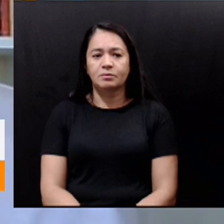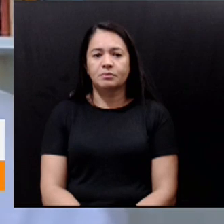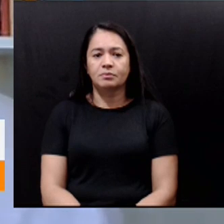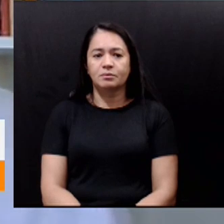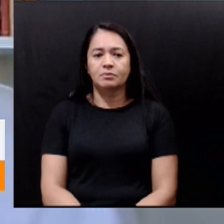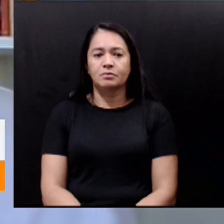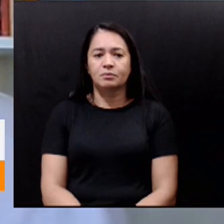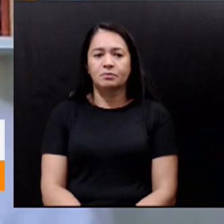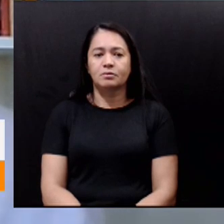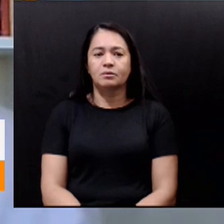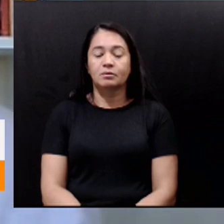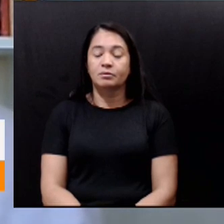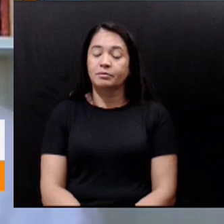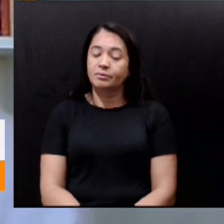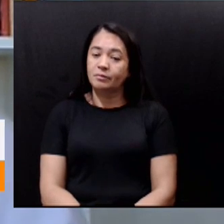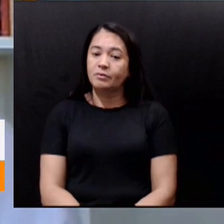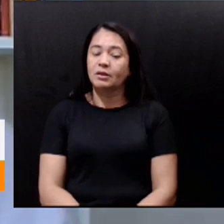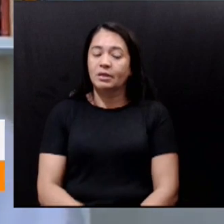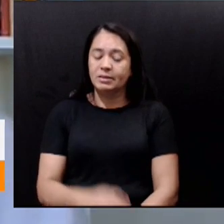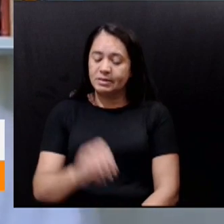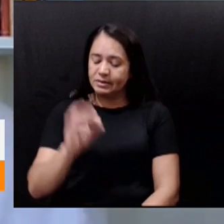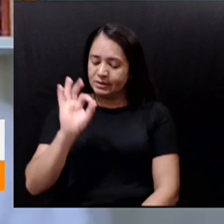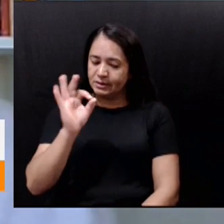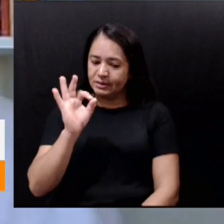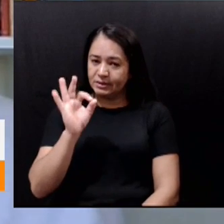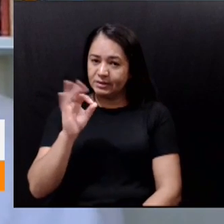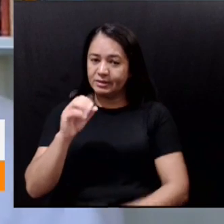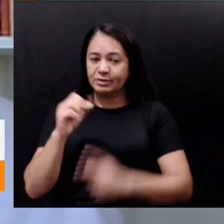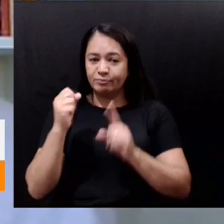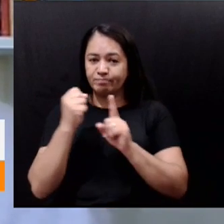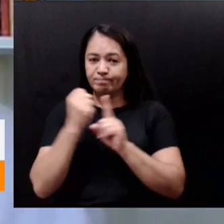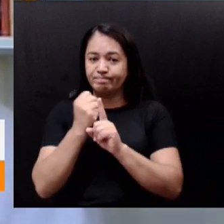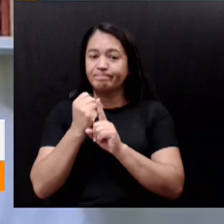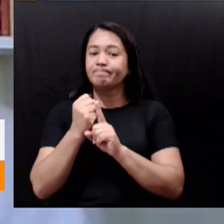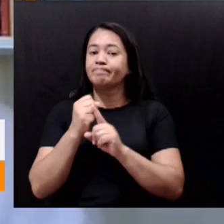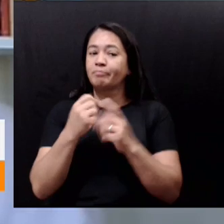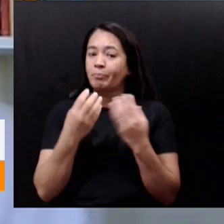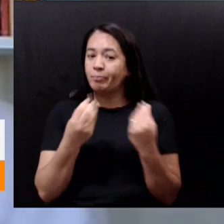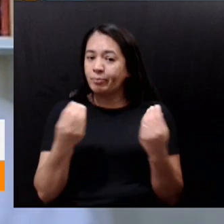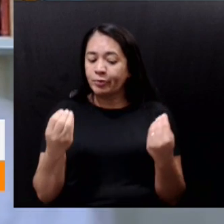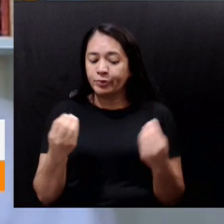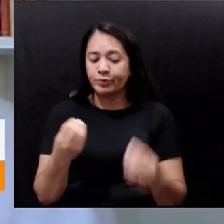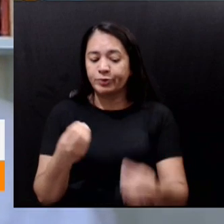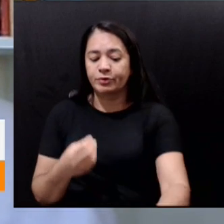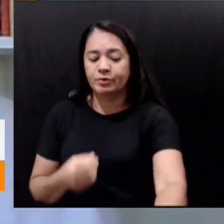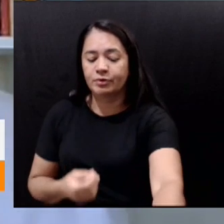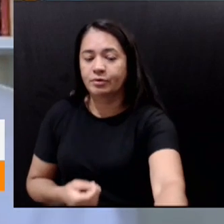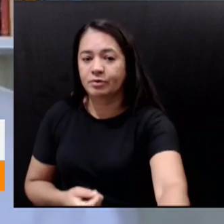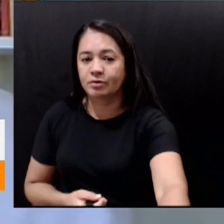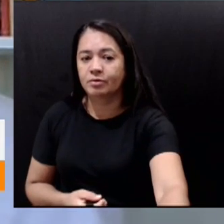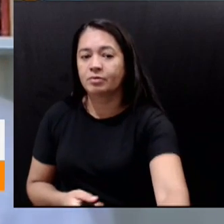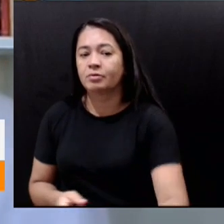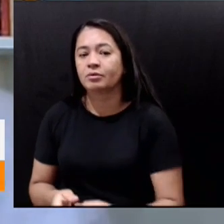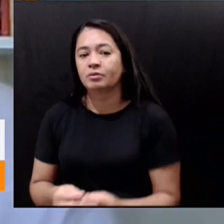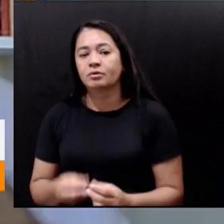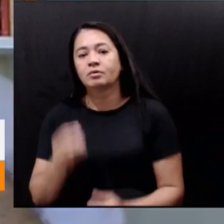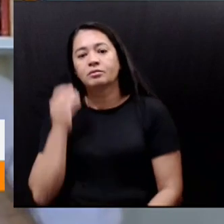Bom, sem dúvida nenhuma, isso impacta bastante, né? Essas relações.